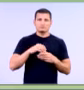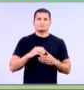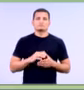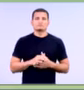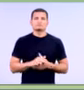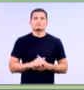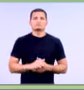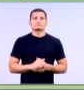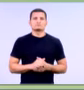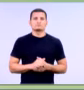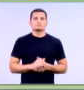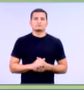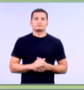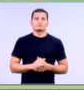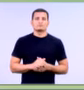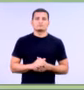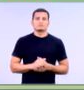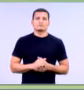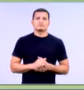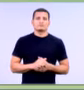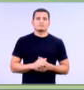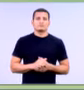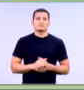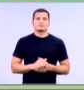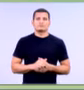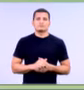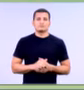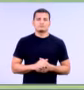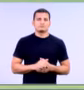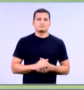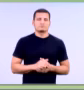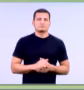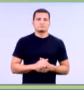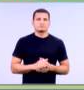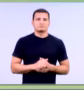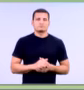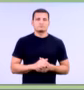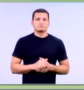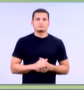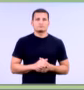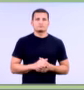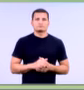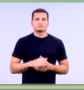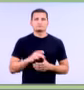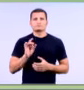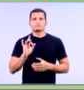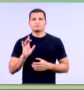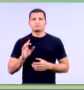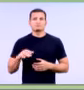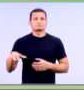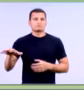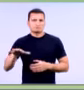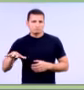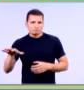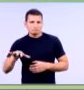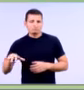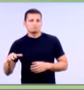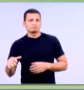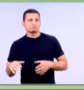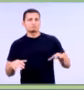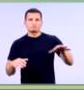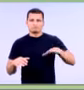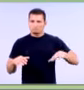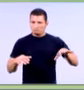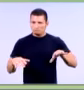ó. Eminentemente interna. Geralmente de um setor para o outro dentro de uma mesma instituição. De uma